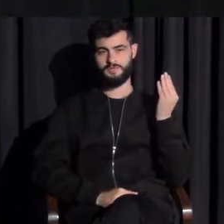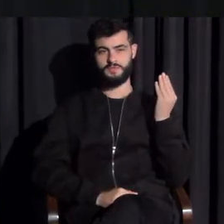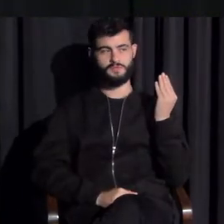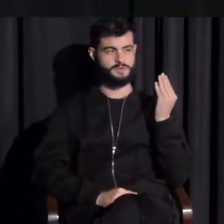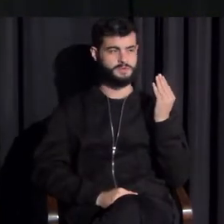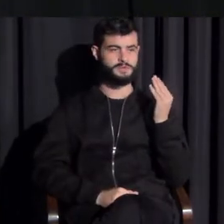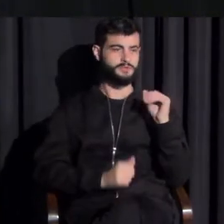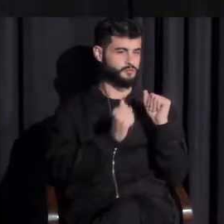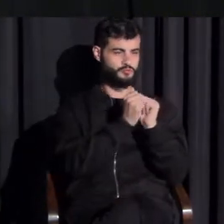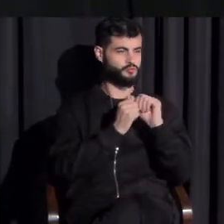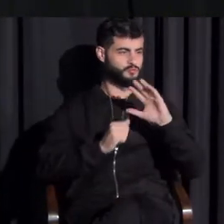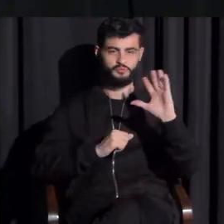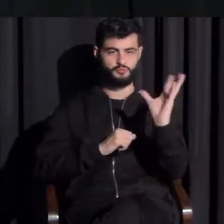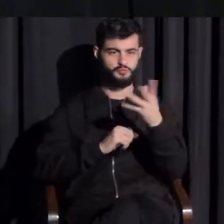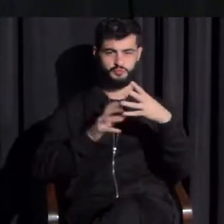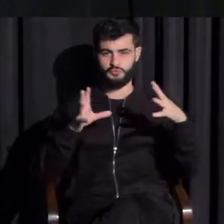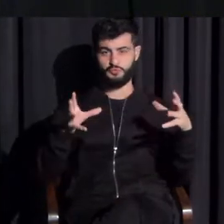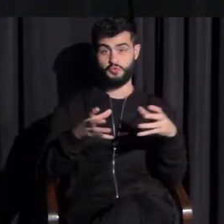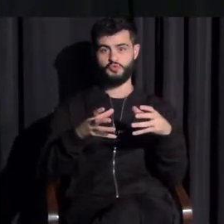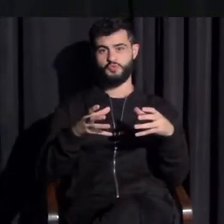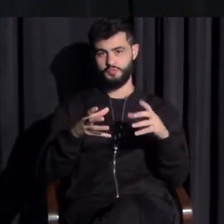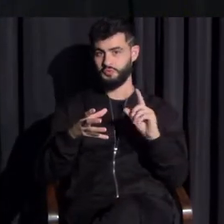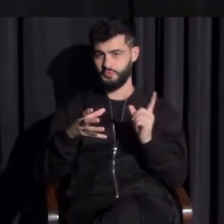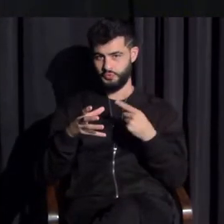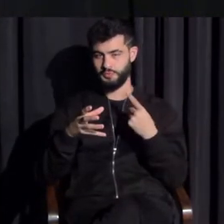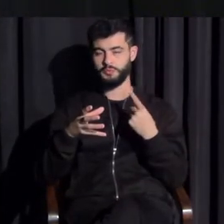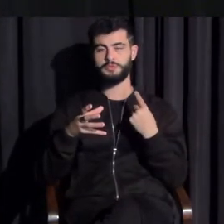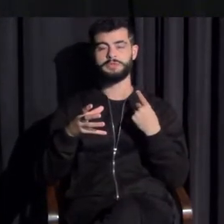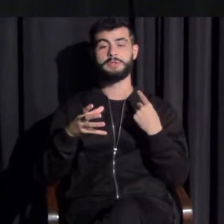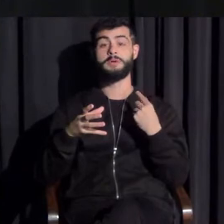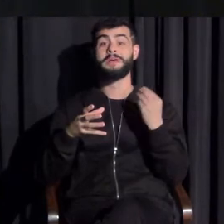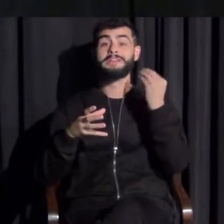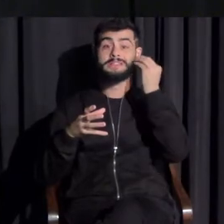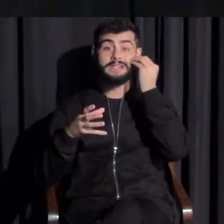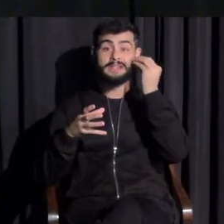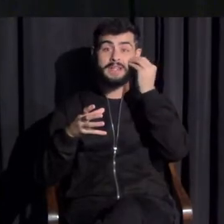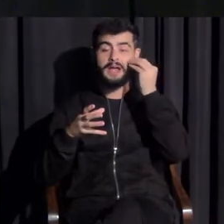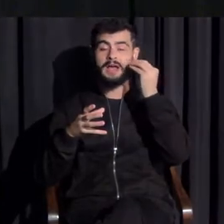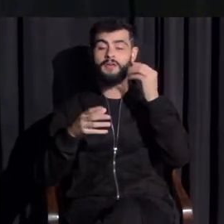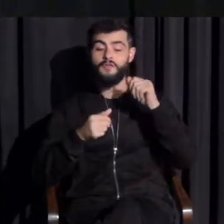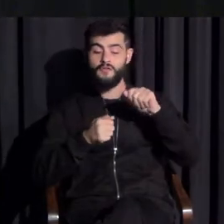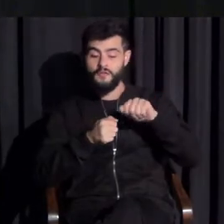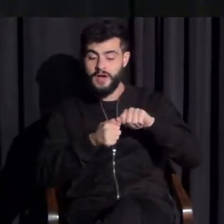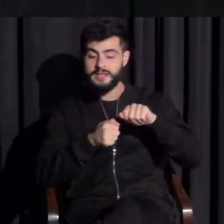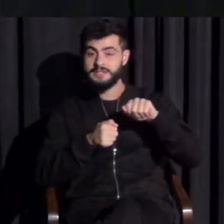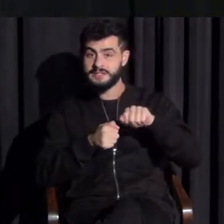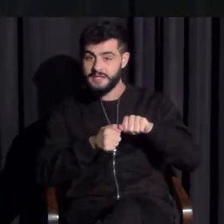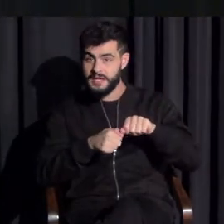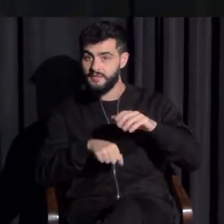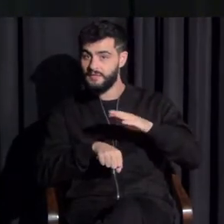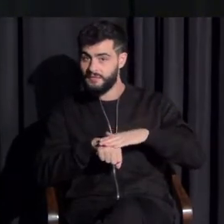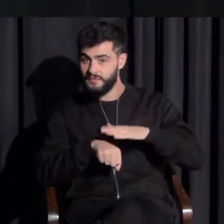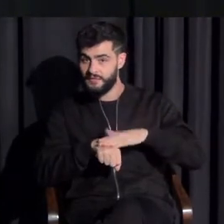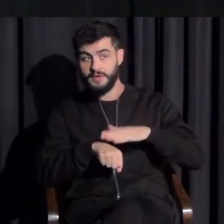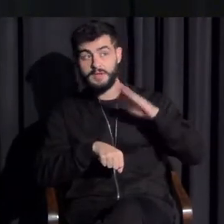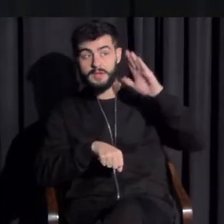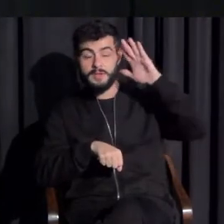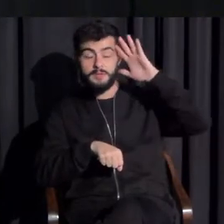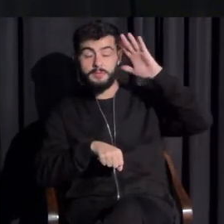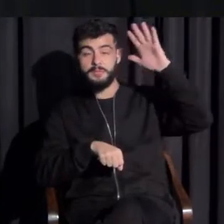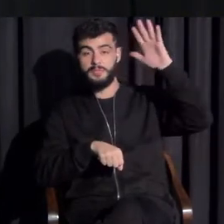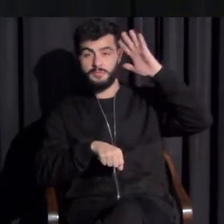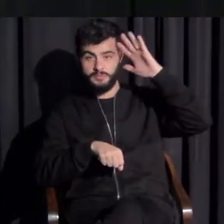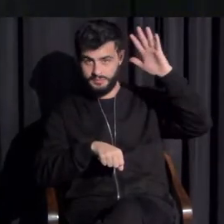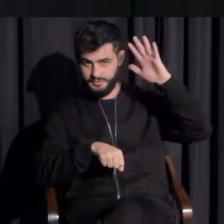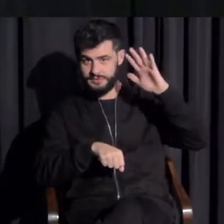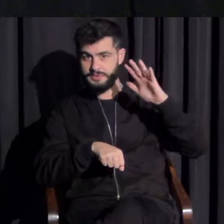Né? Mas para trazer e produzir esses imaginários. Né? Acho que tem um monte de coisas para a gente pensar sobre o